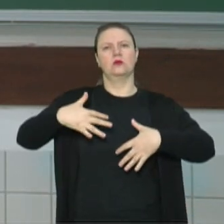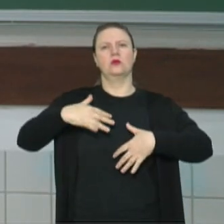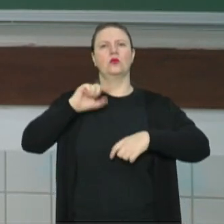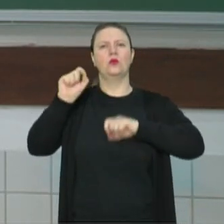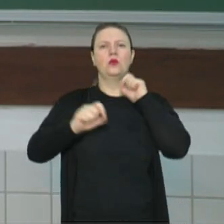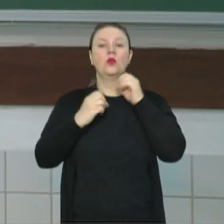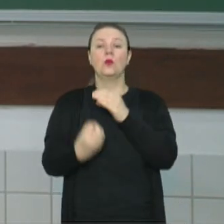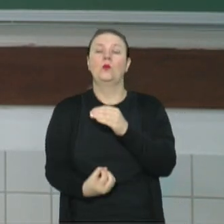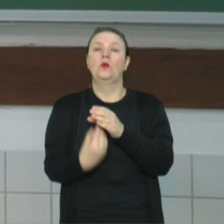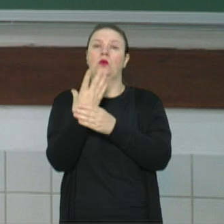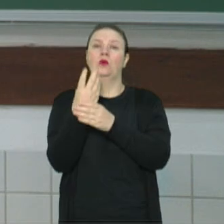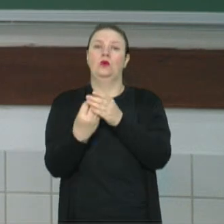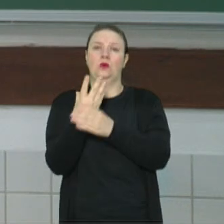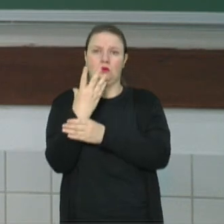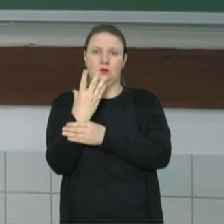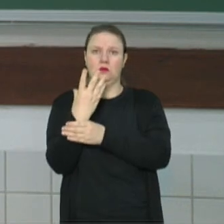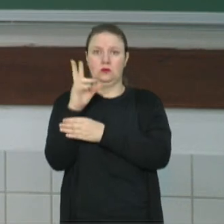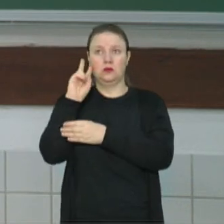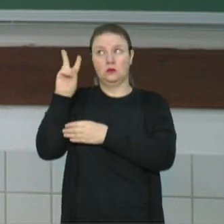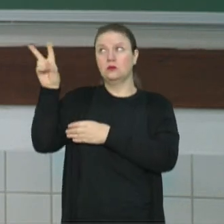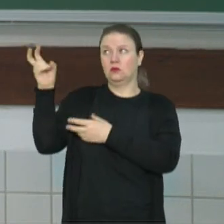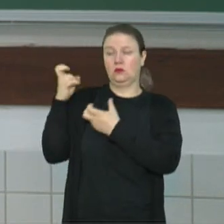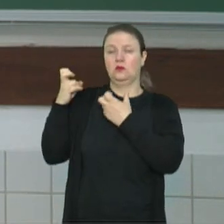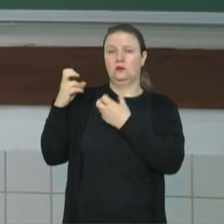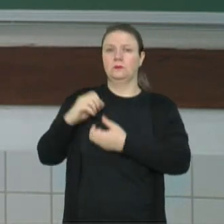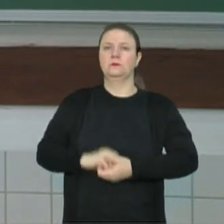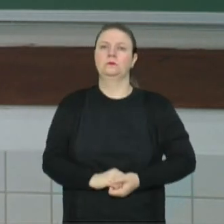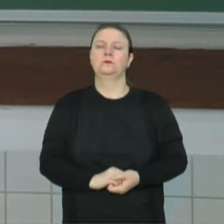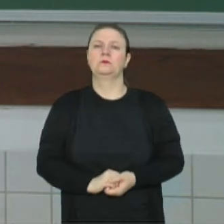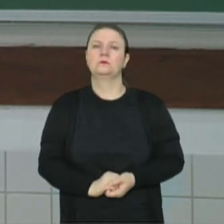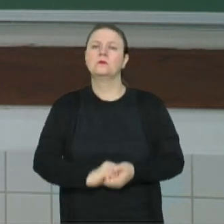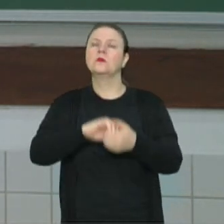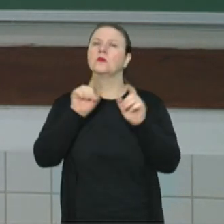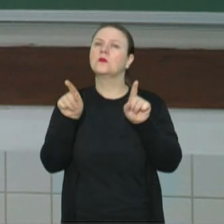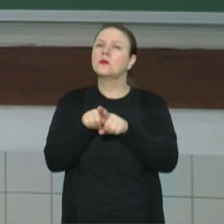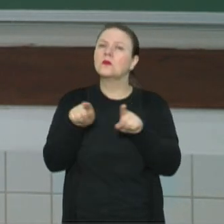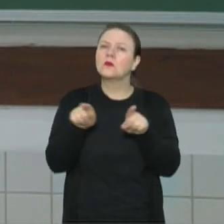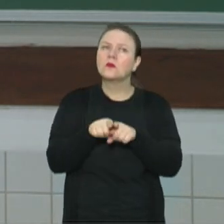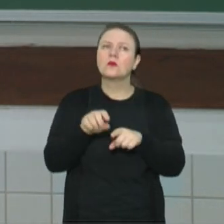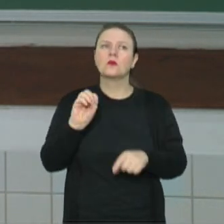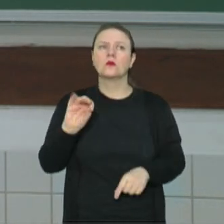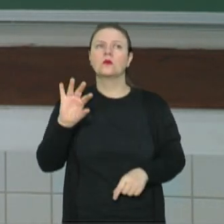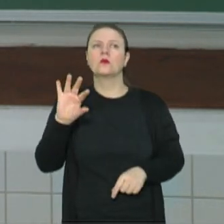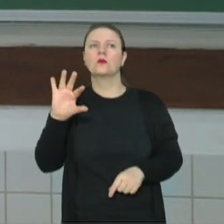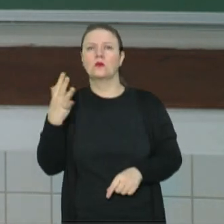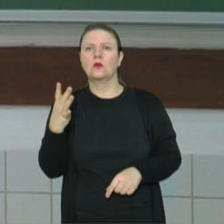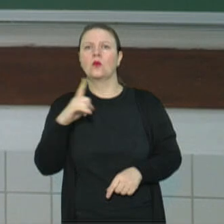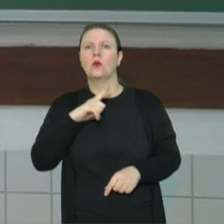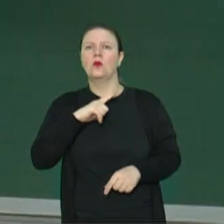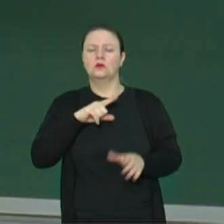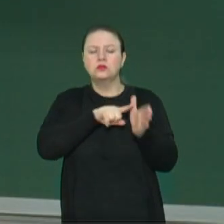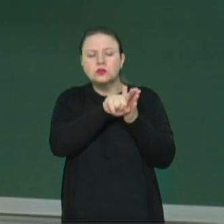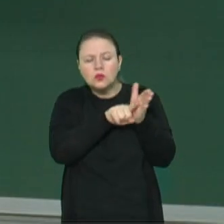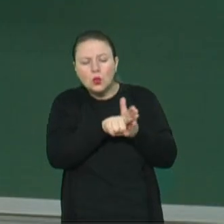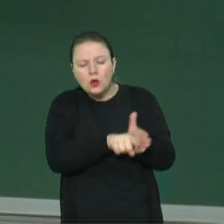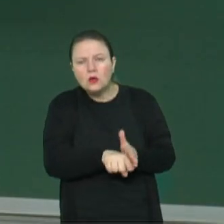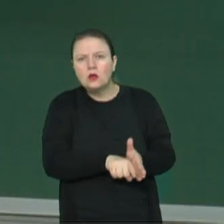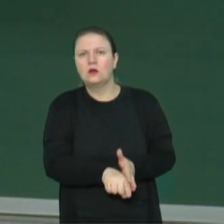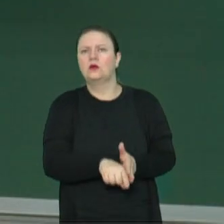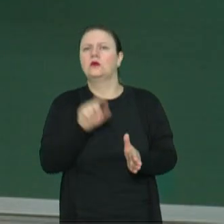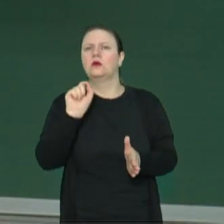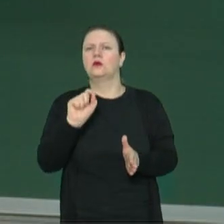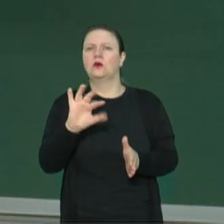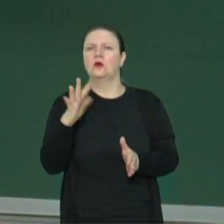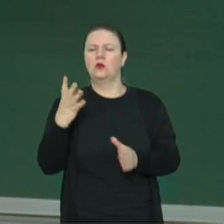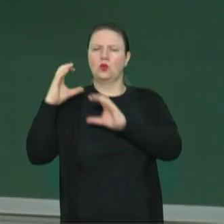sobre a origem do jiu-jitsu, né? Não se sabe precisar. Mas existem alguns estudos que apontam realmente